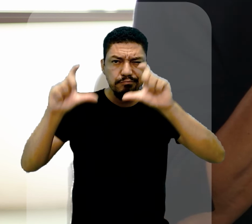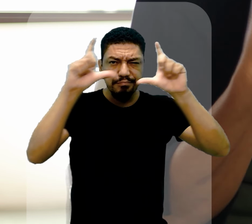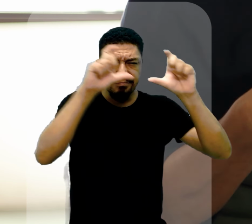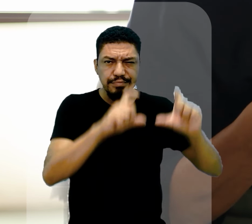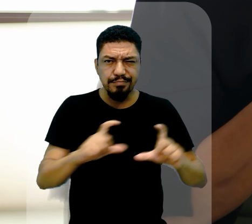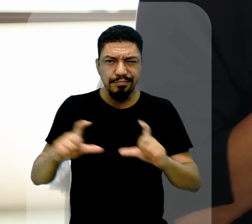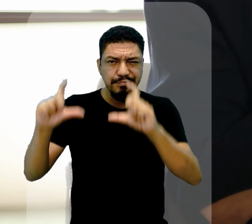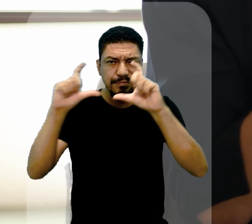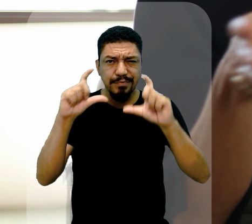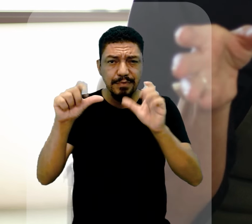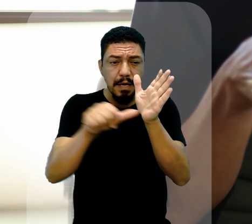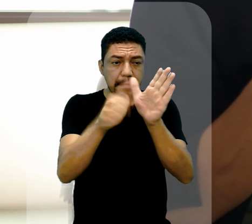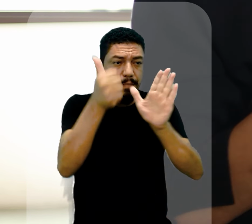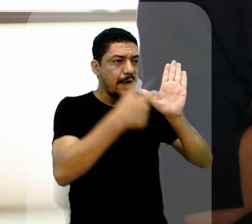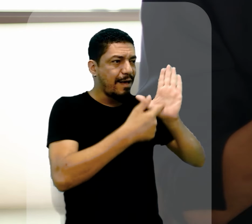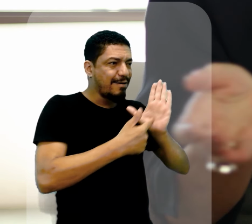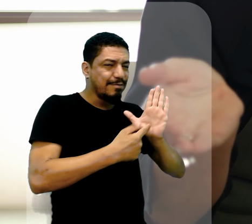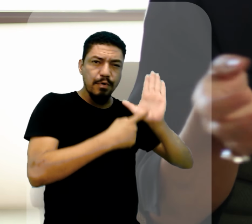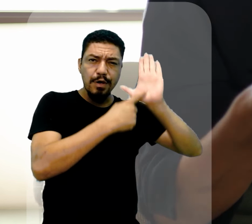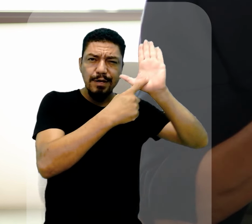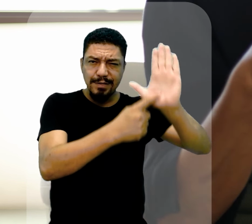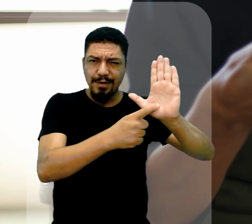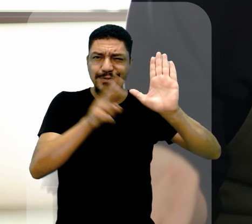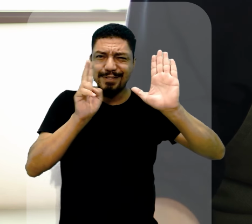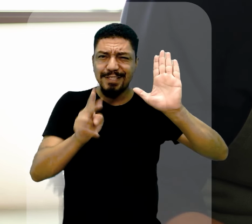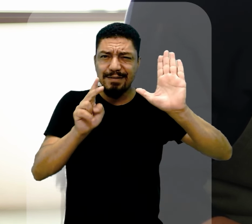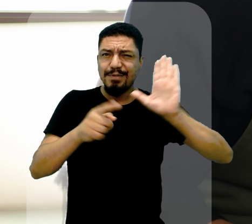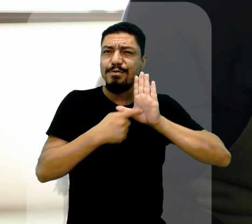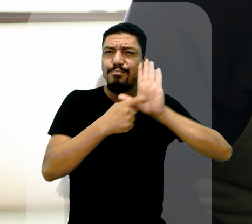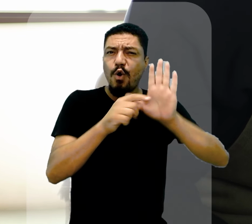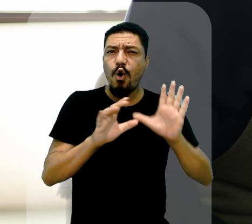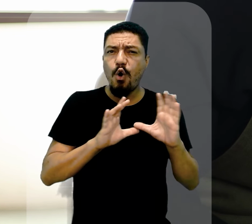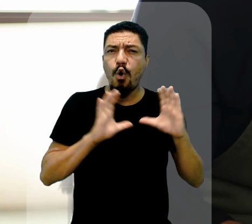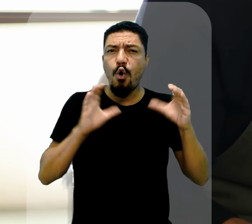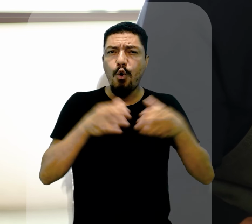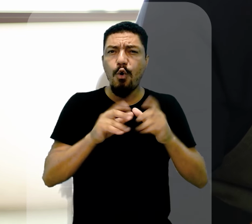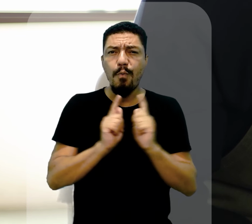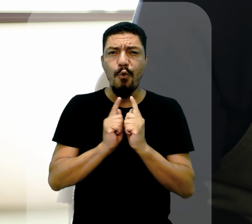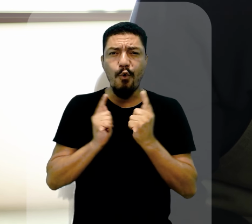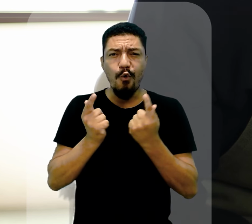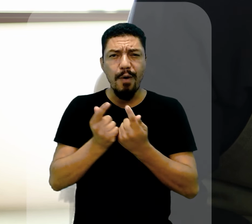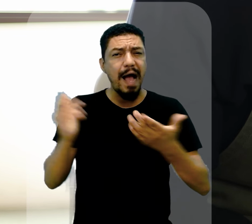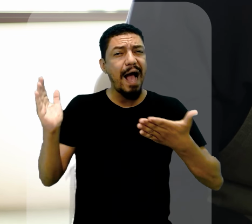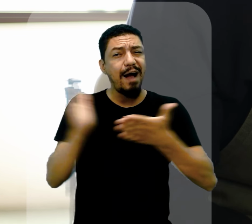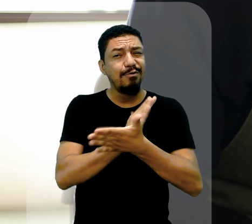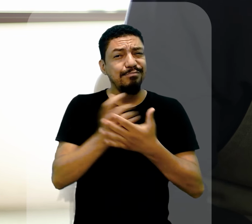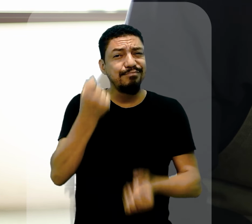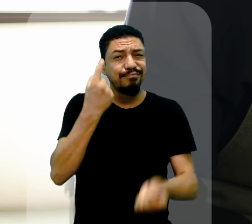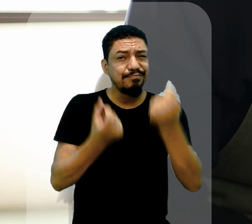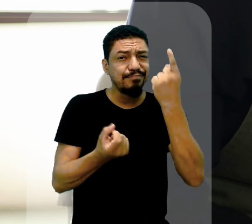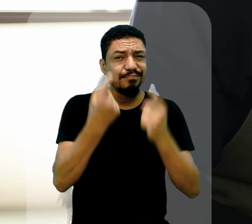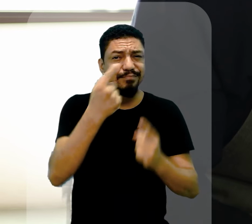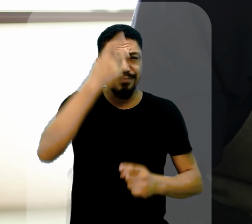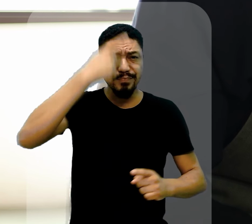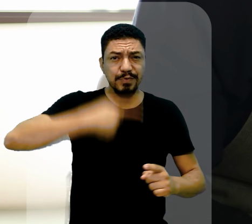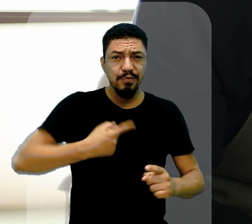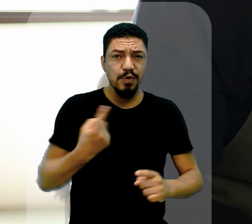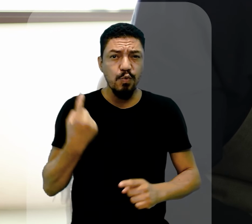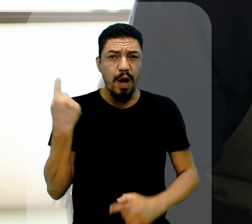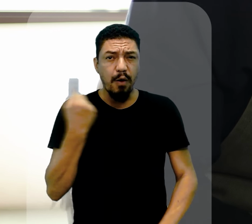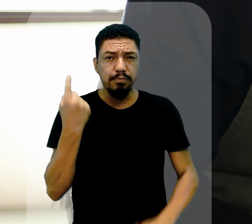desde a primeira exposição, eu sempre expus em grupo, algumas exposições individuais somente, mas todas elas, de todas